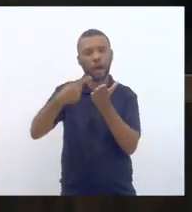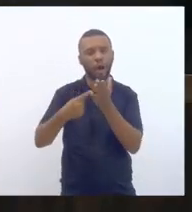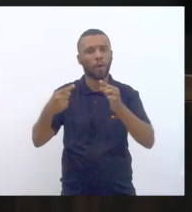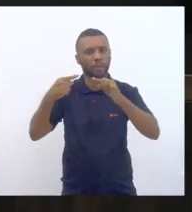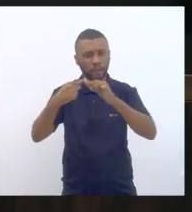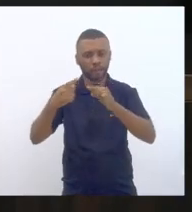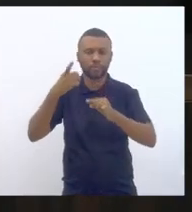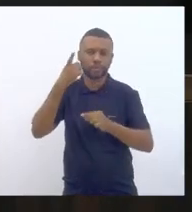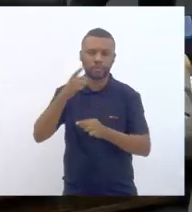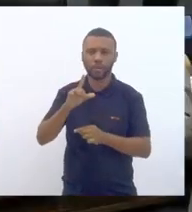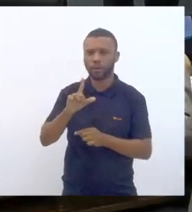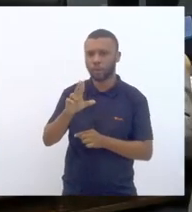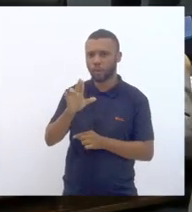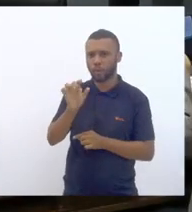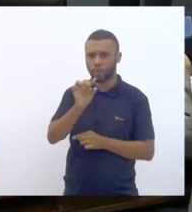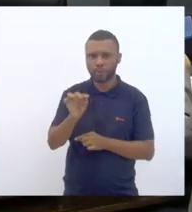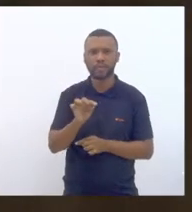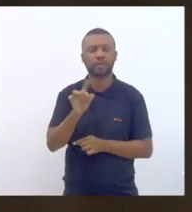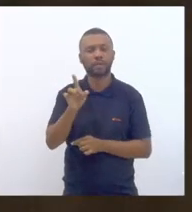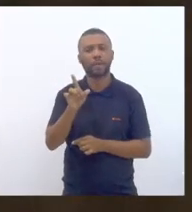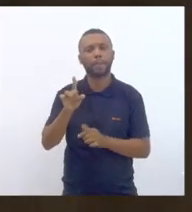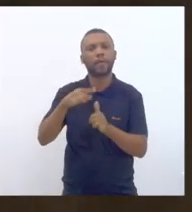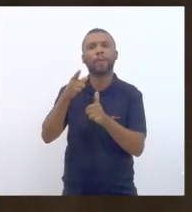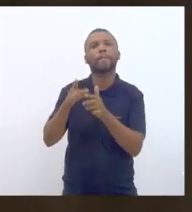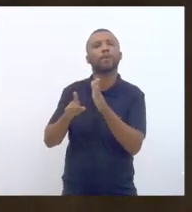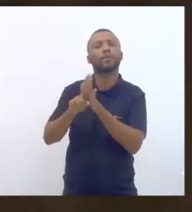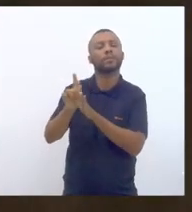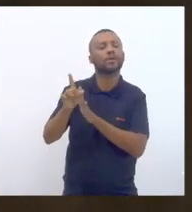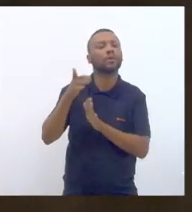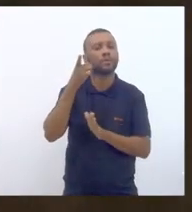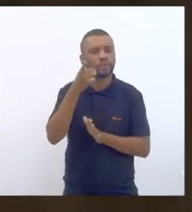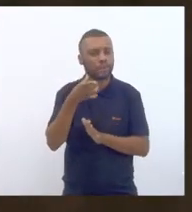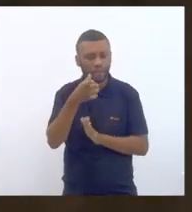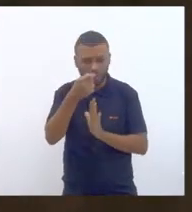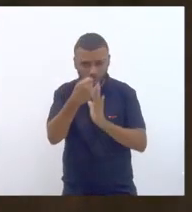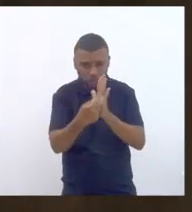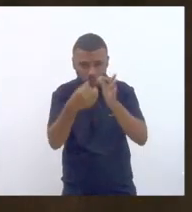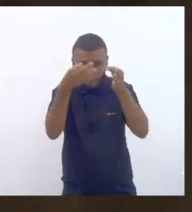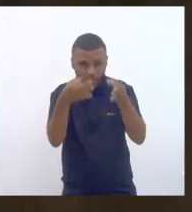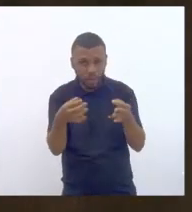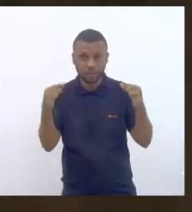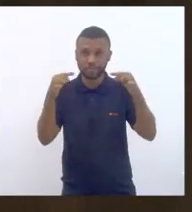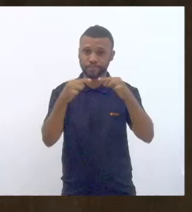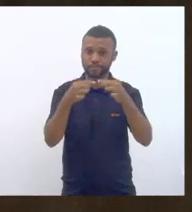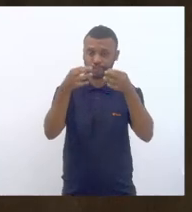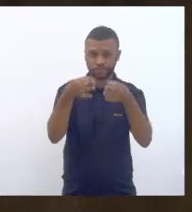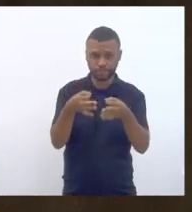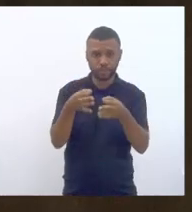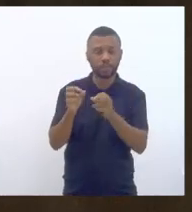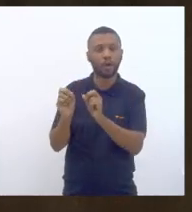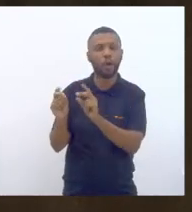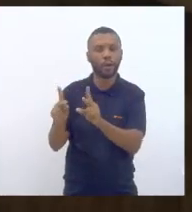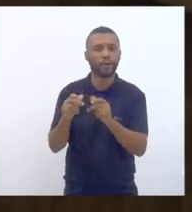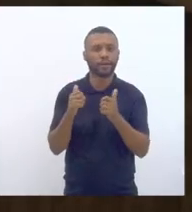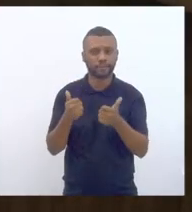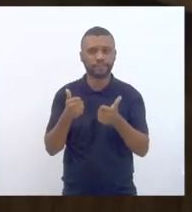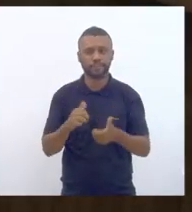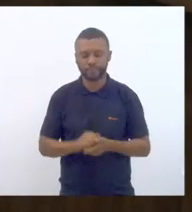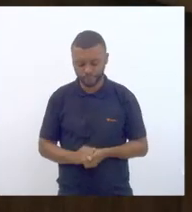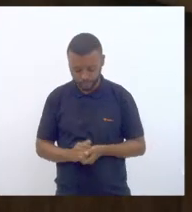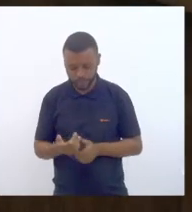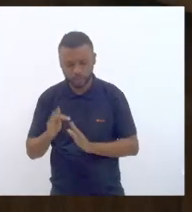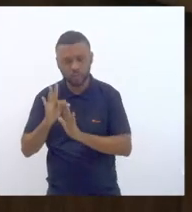Luiz? Eu primeiro perguntei ao deputado Luiz se o texto já estava acordado, se já estava de ok. Senhor presidente, o texto